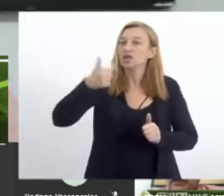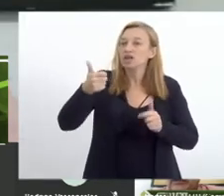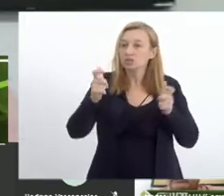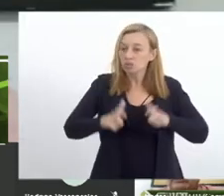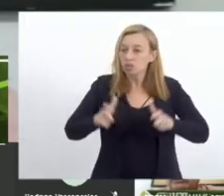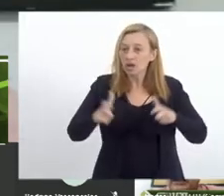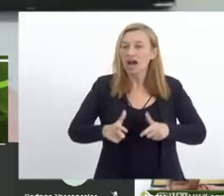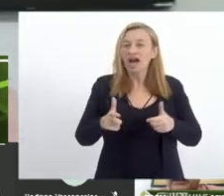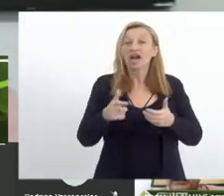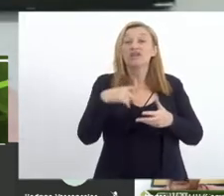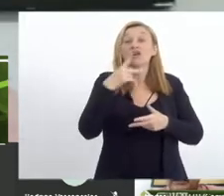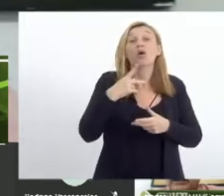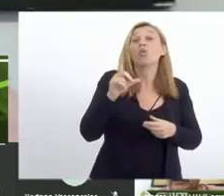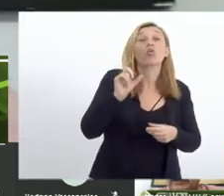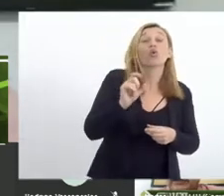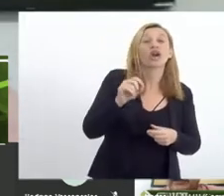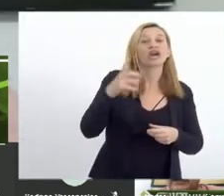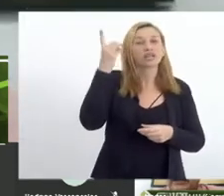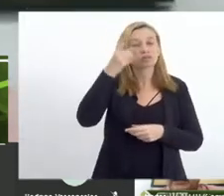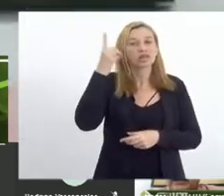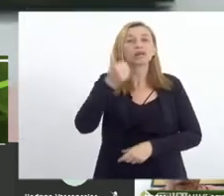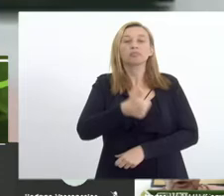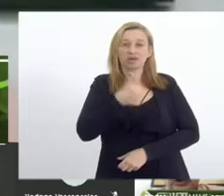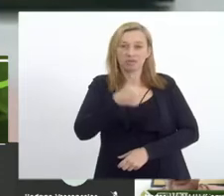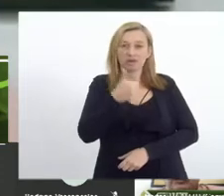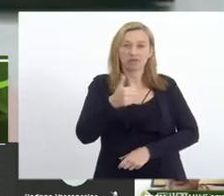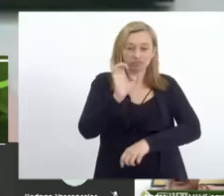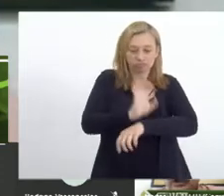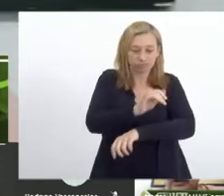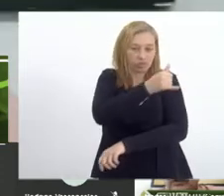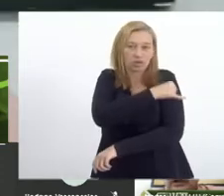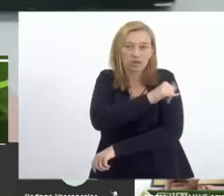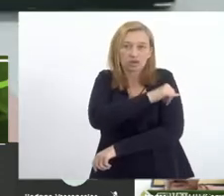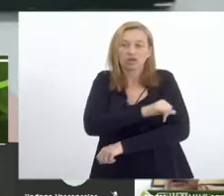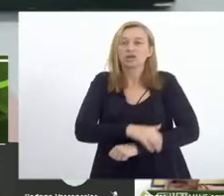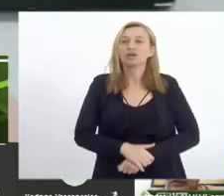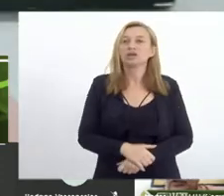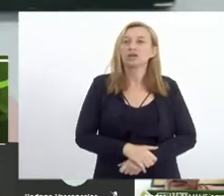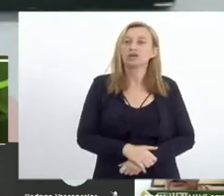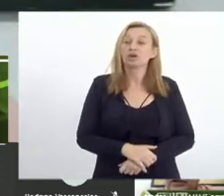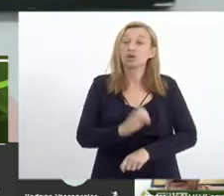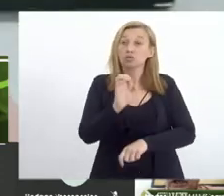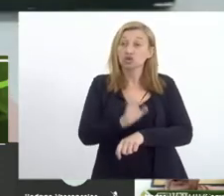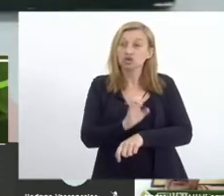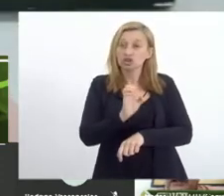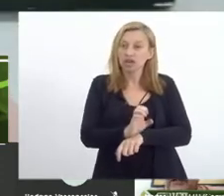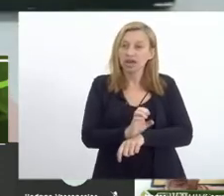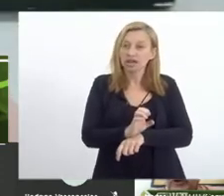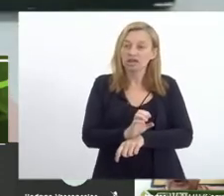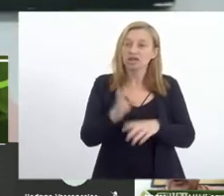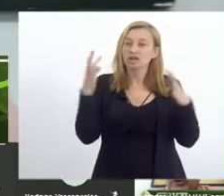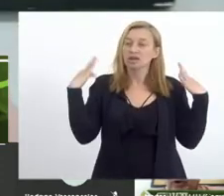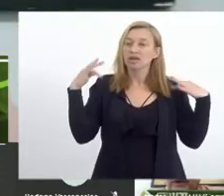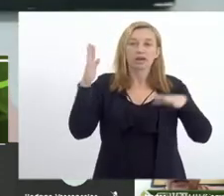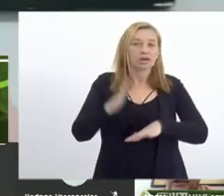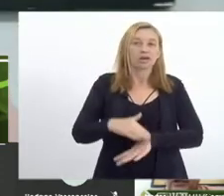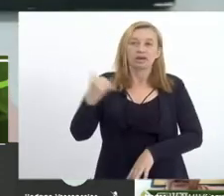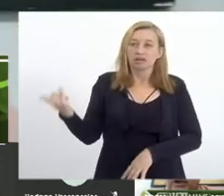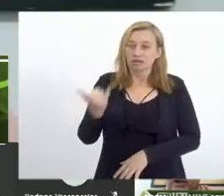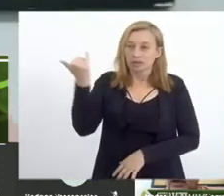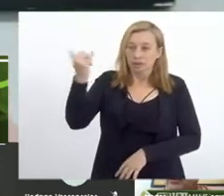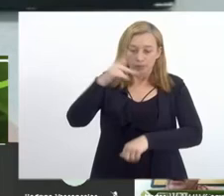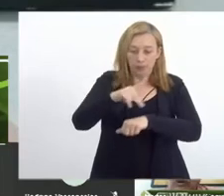quê, né, deputadas? Primeiro, o estado do Rio de Janeiro ele é o estado turisticamente mais importante do